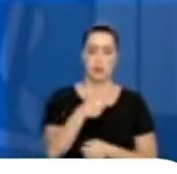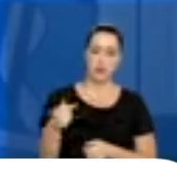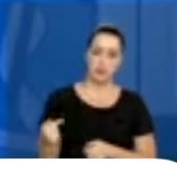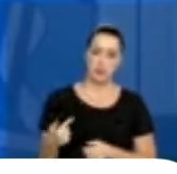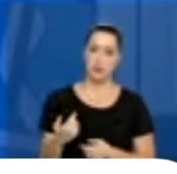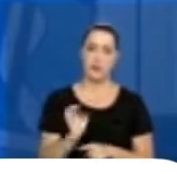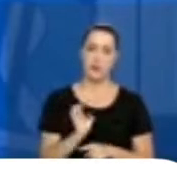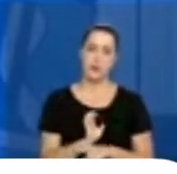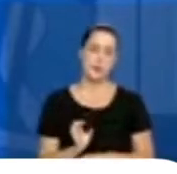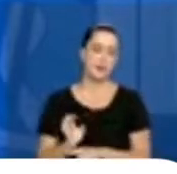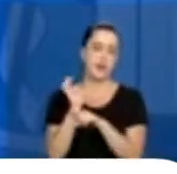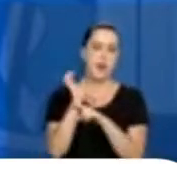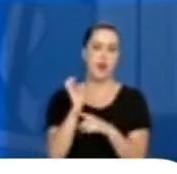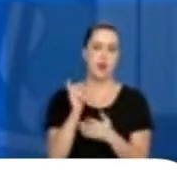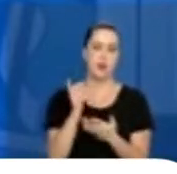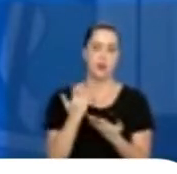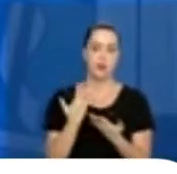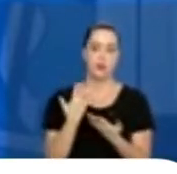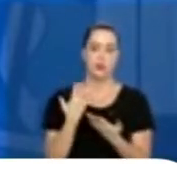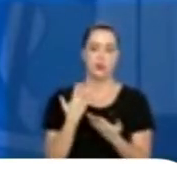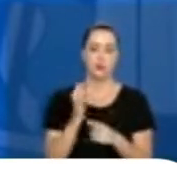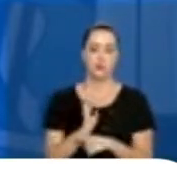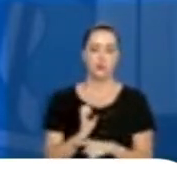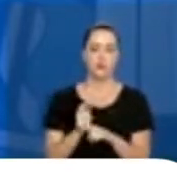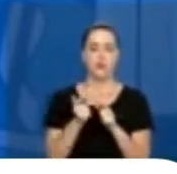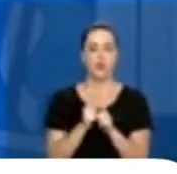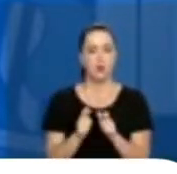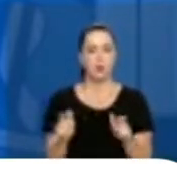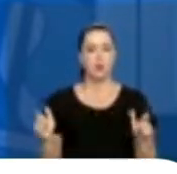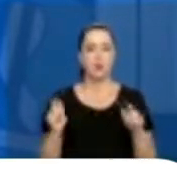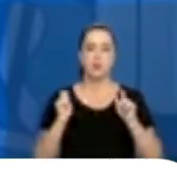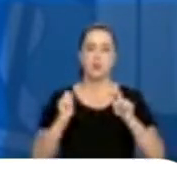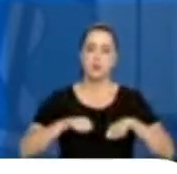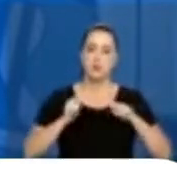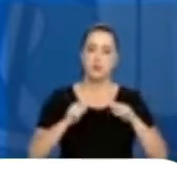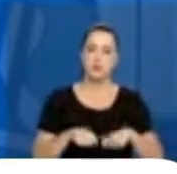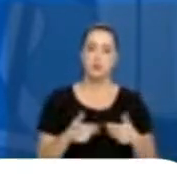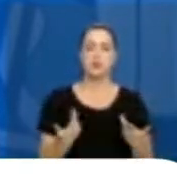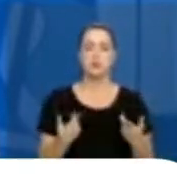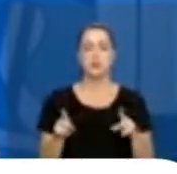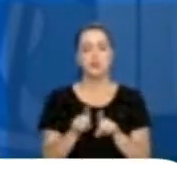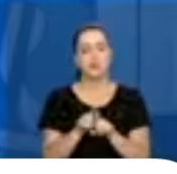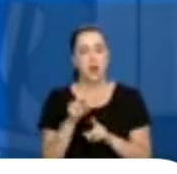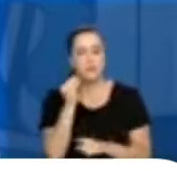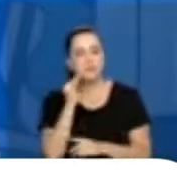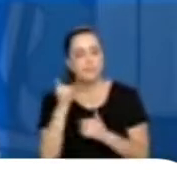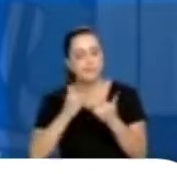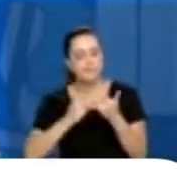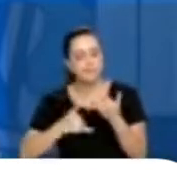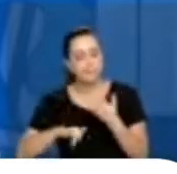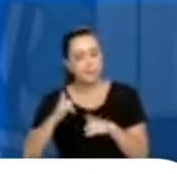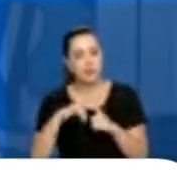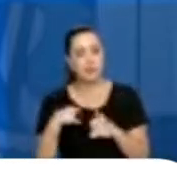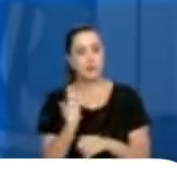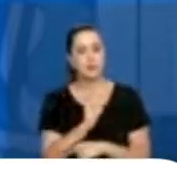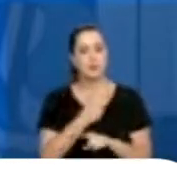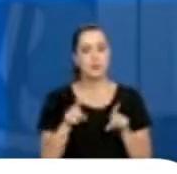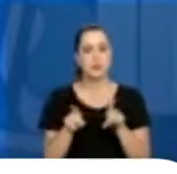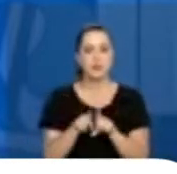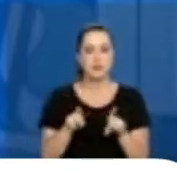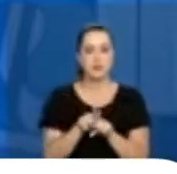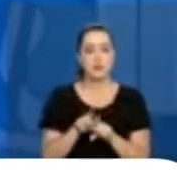Os estados estão ampliando a sua capacidade diagnóstica, e nós também fizemos